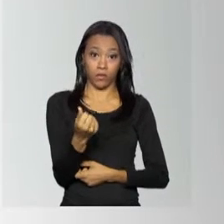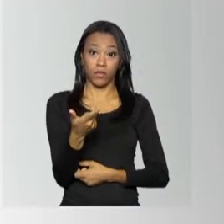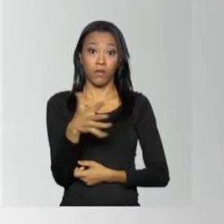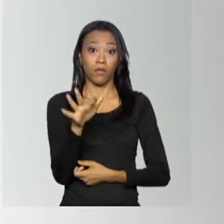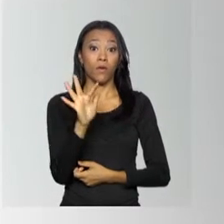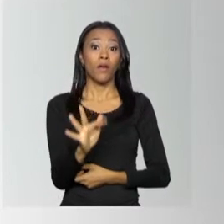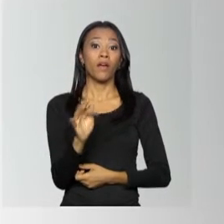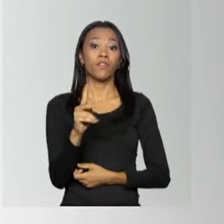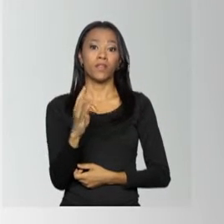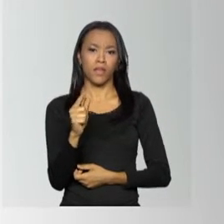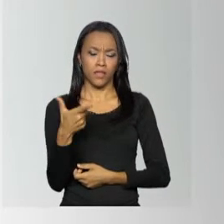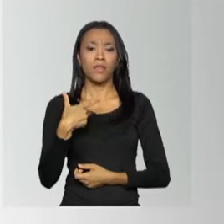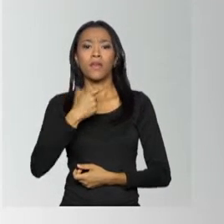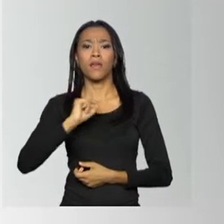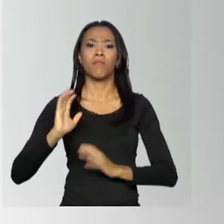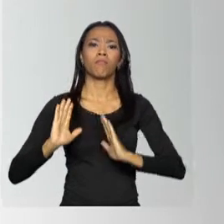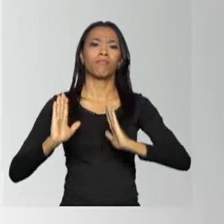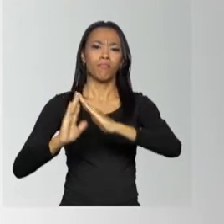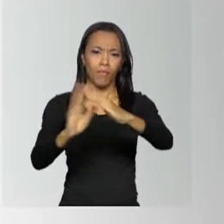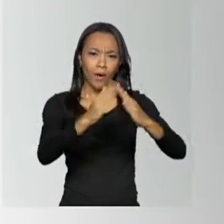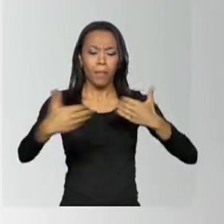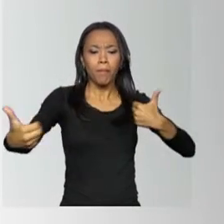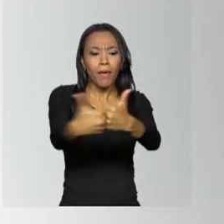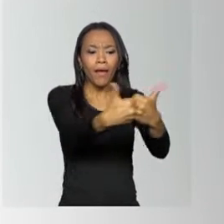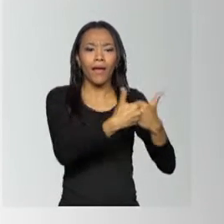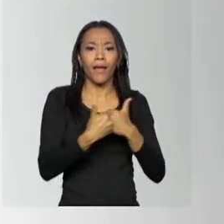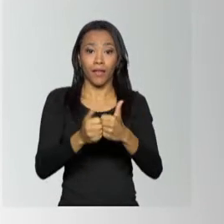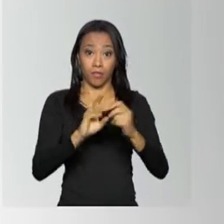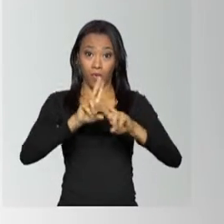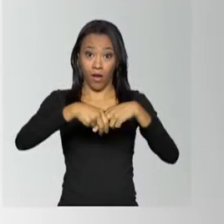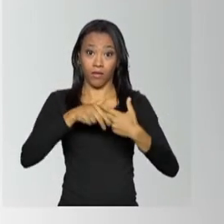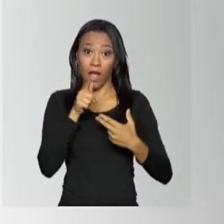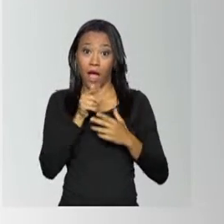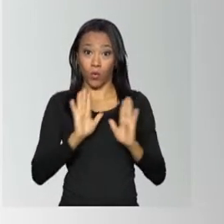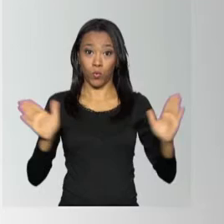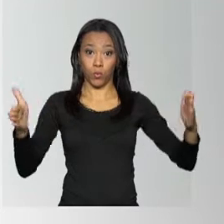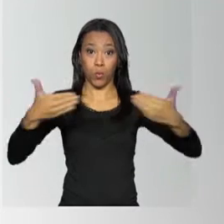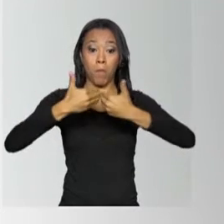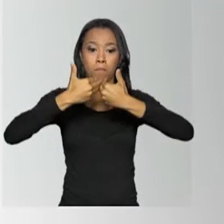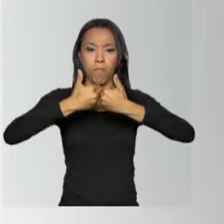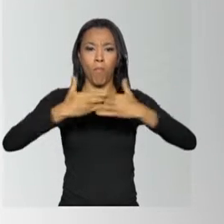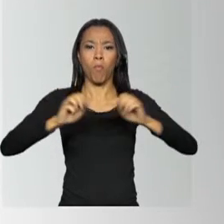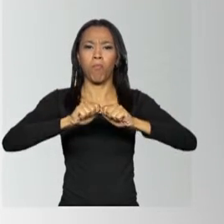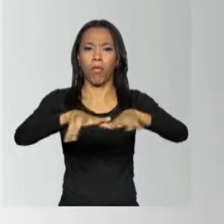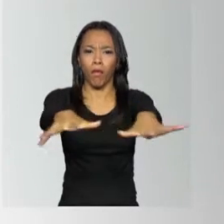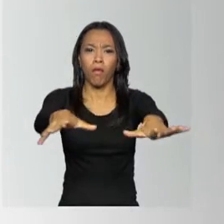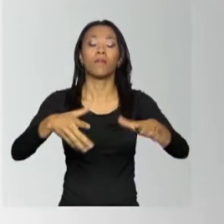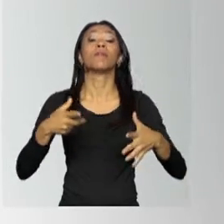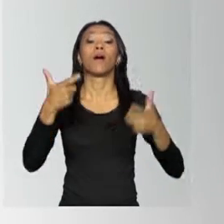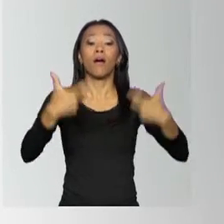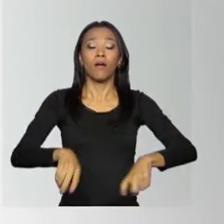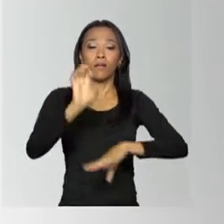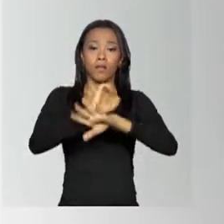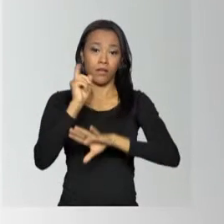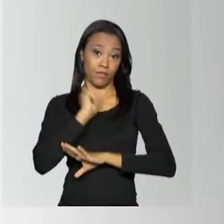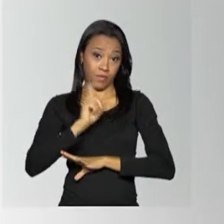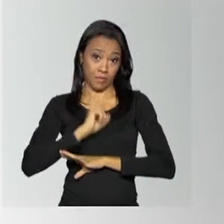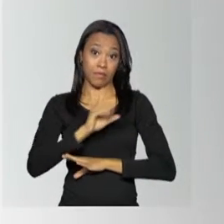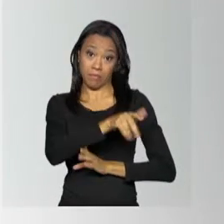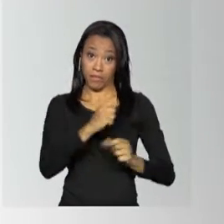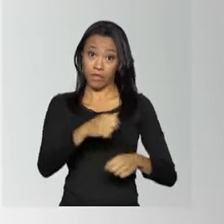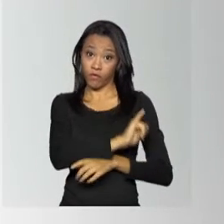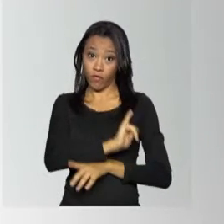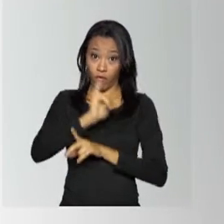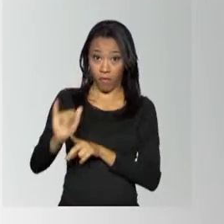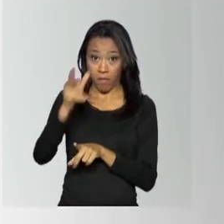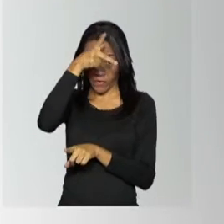os trabalhadores residentes nas áreas atingidas pelo rompimento de barragens em Minas, informadas pelo poder público local.